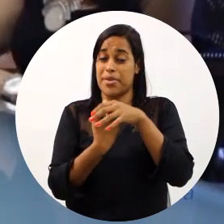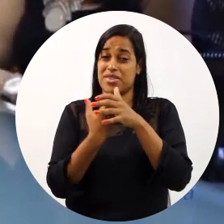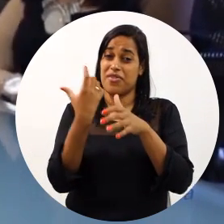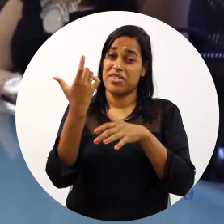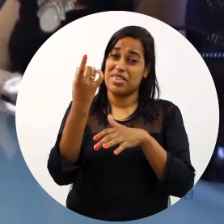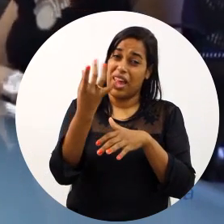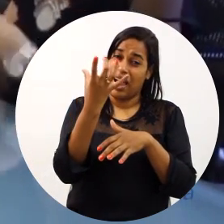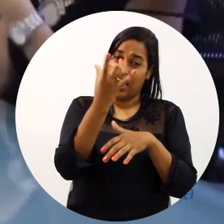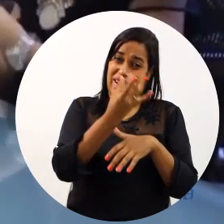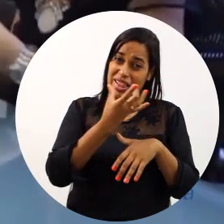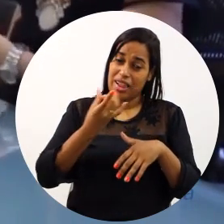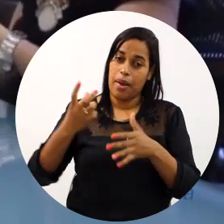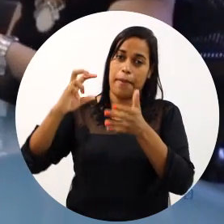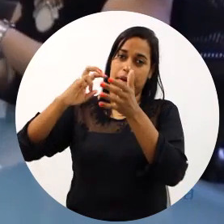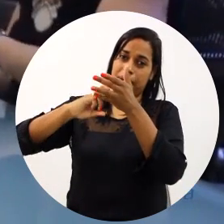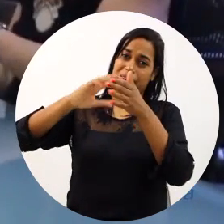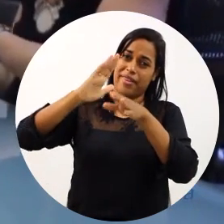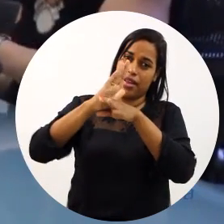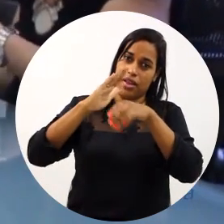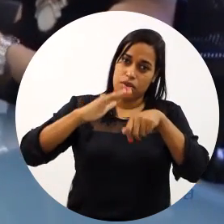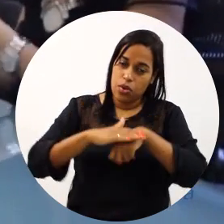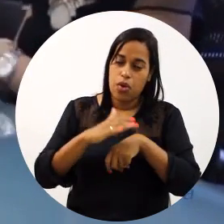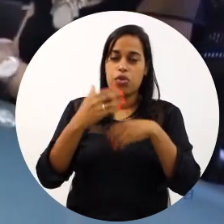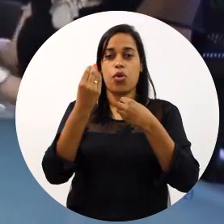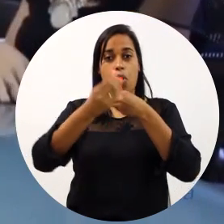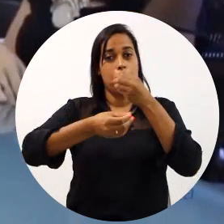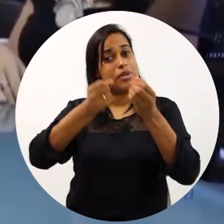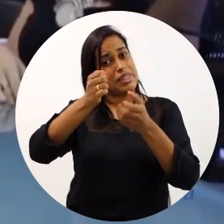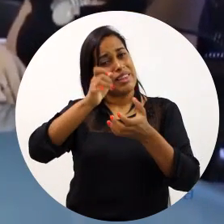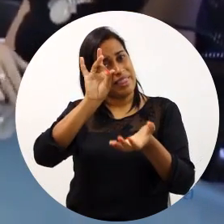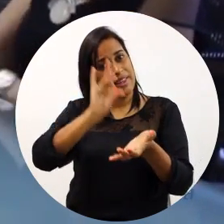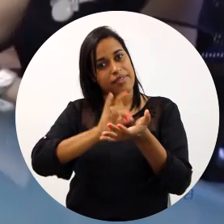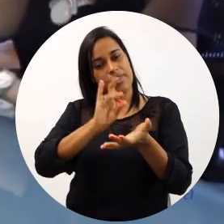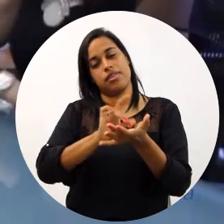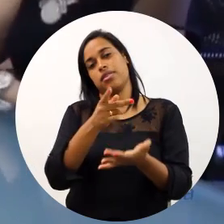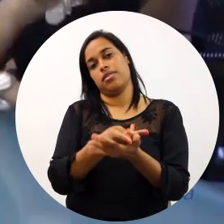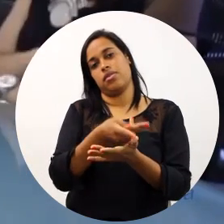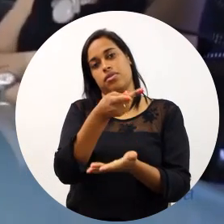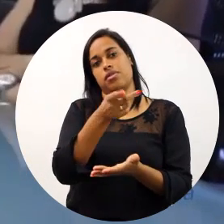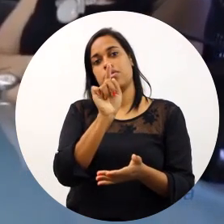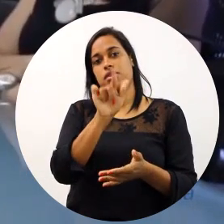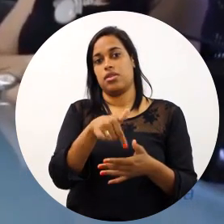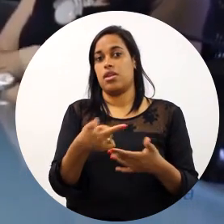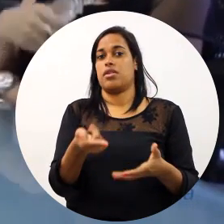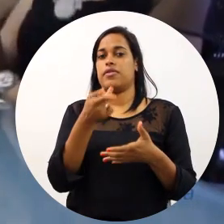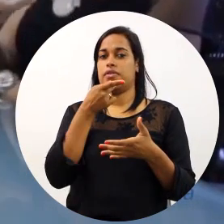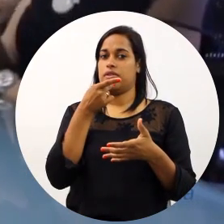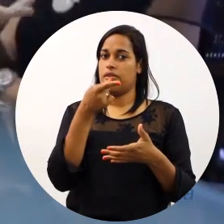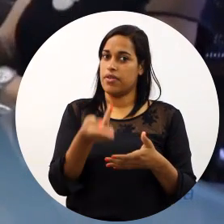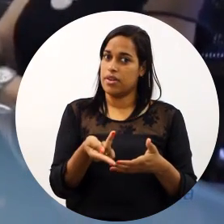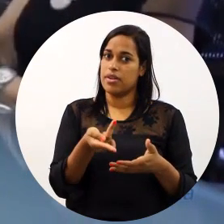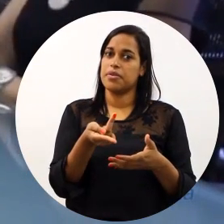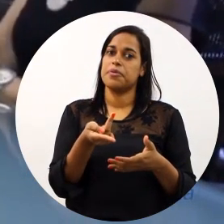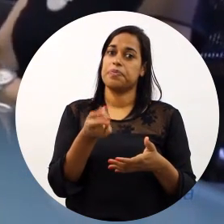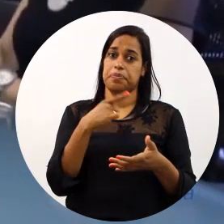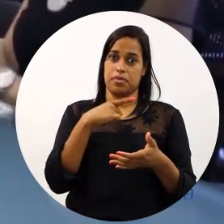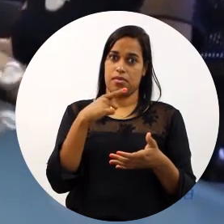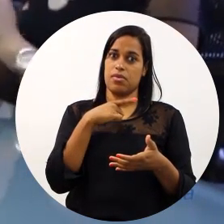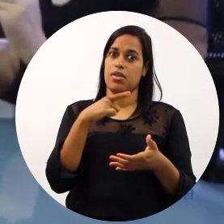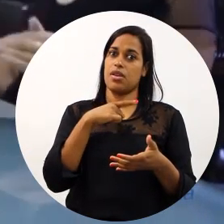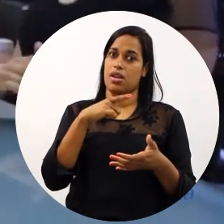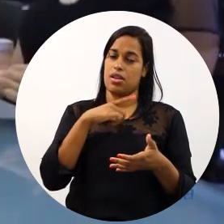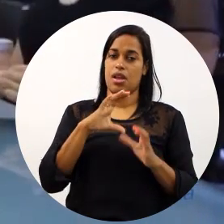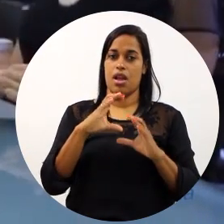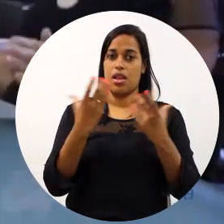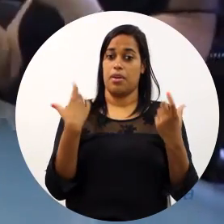cada turno como se de verdade o fora estivesse acontecendo. Então é isso que você está dizendo. Então, tinha muito mais sentido,